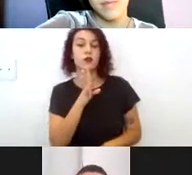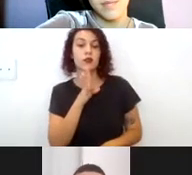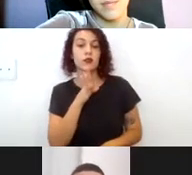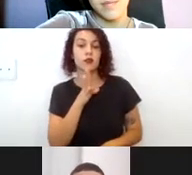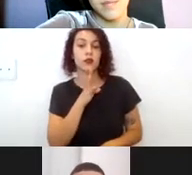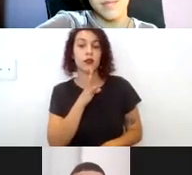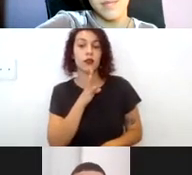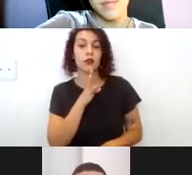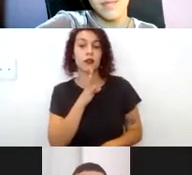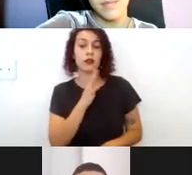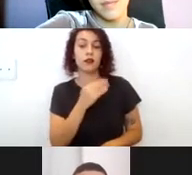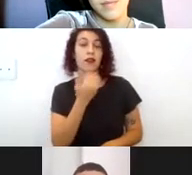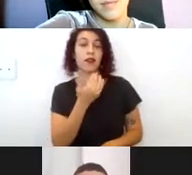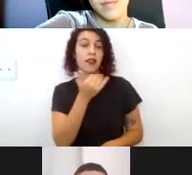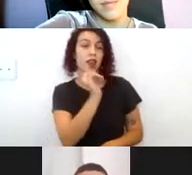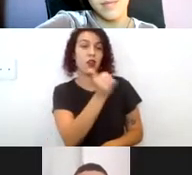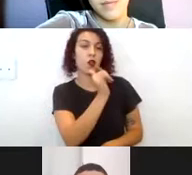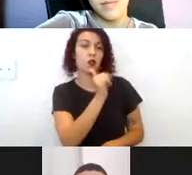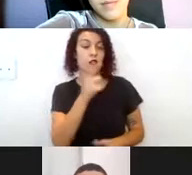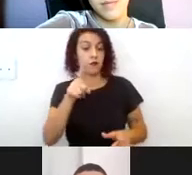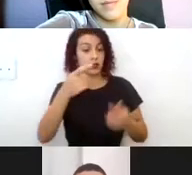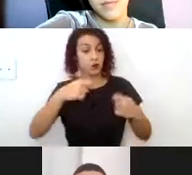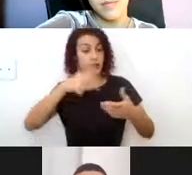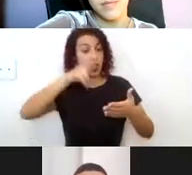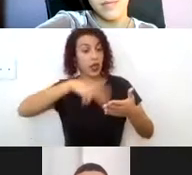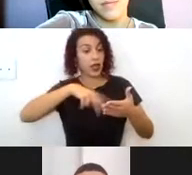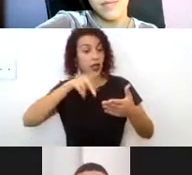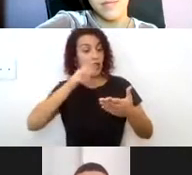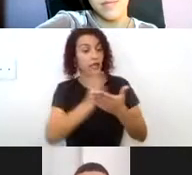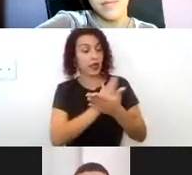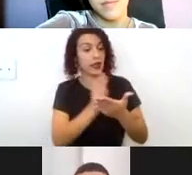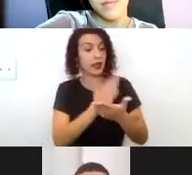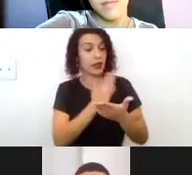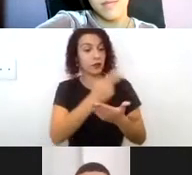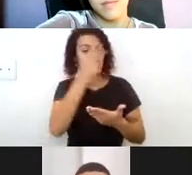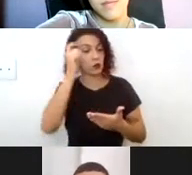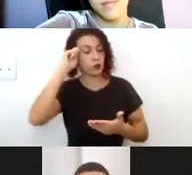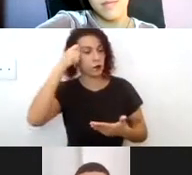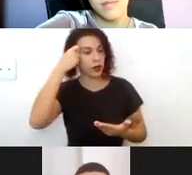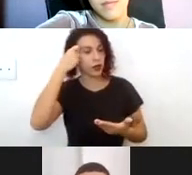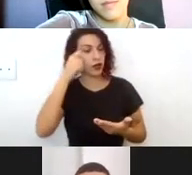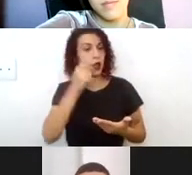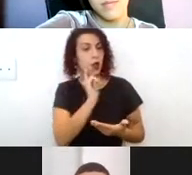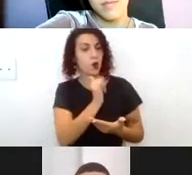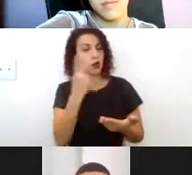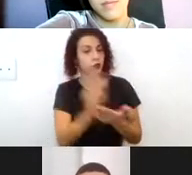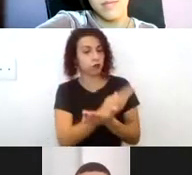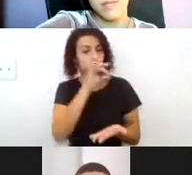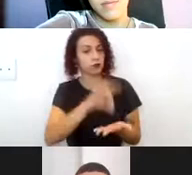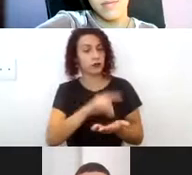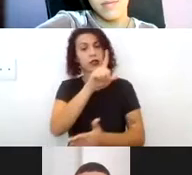conhecer de outra forma que ninguém vai te contar você tem que ler a literatura preta que conta o que aconteceu a Lima Barreto tá